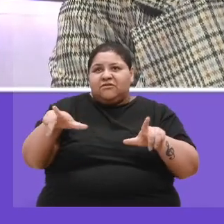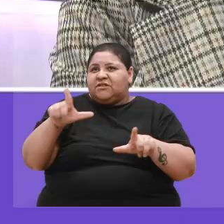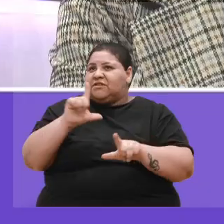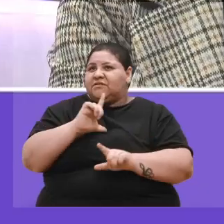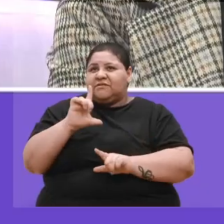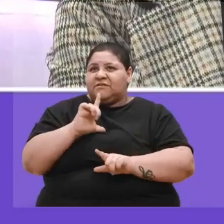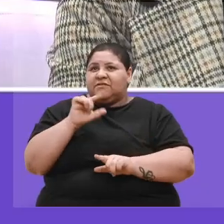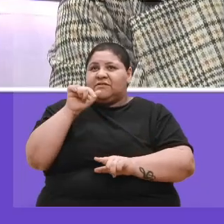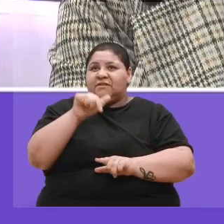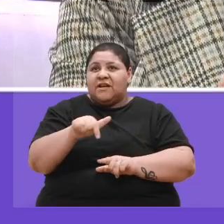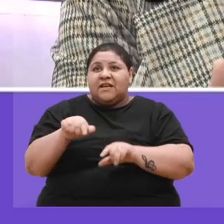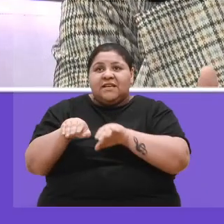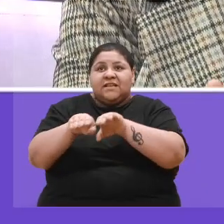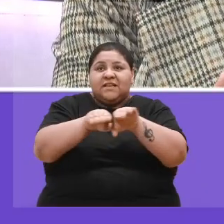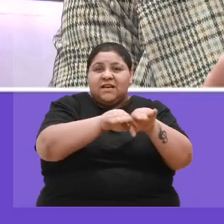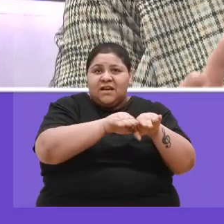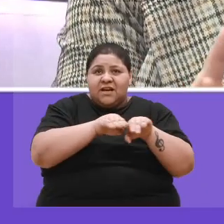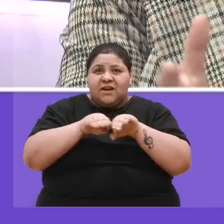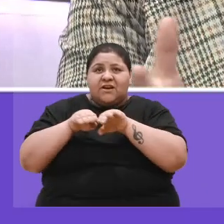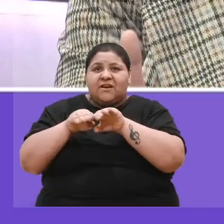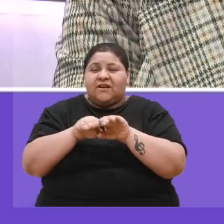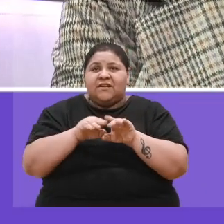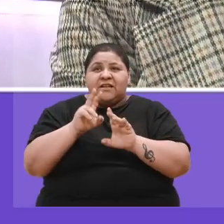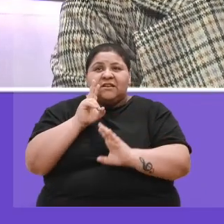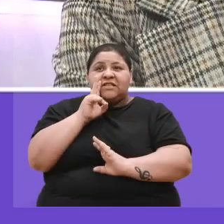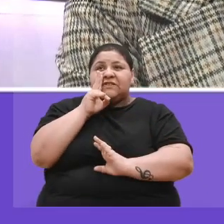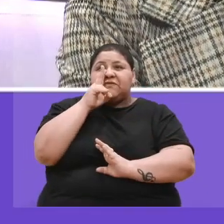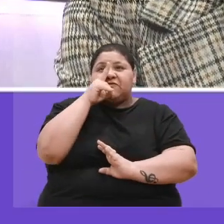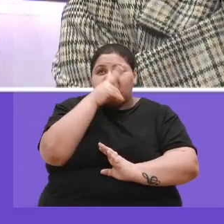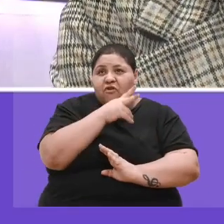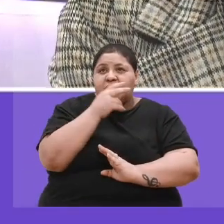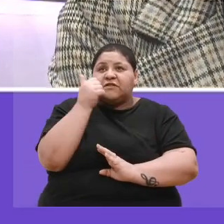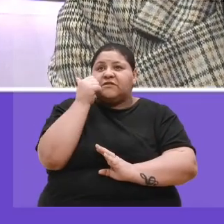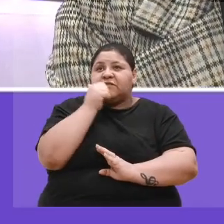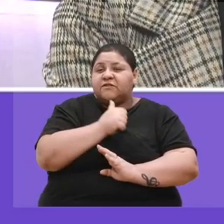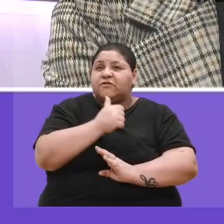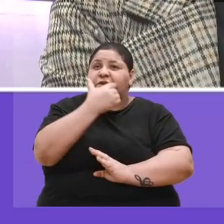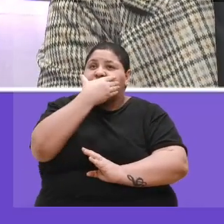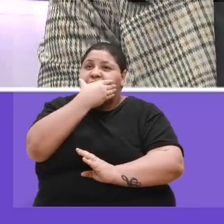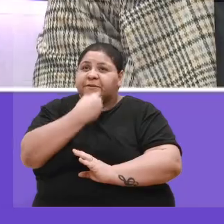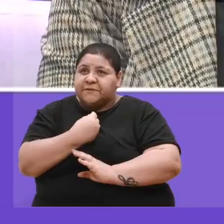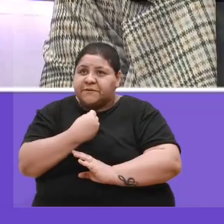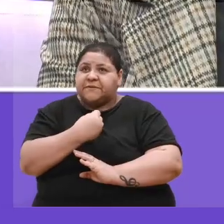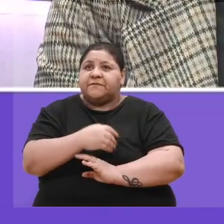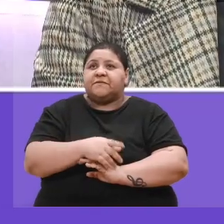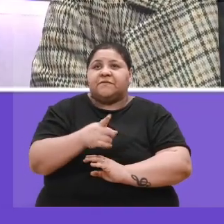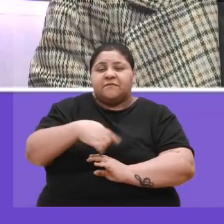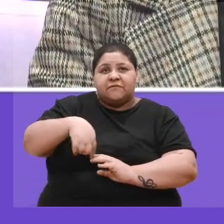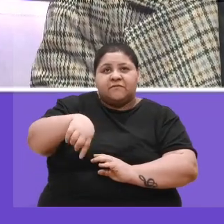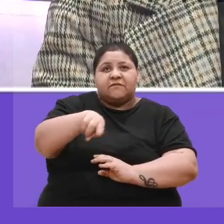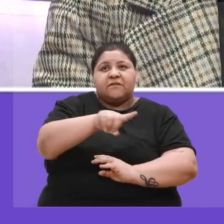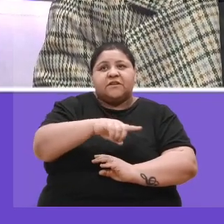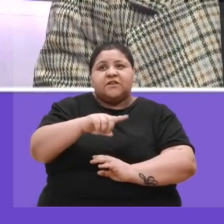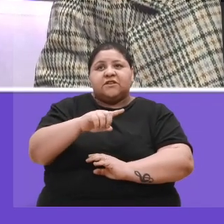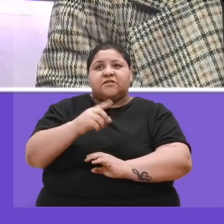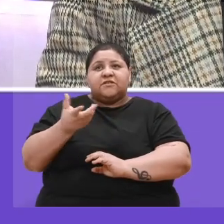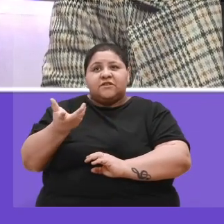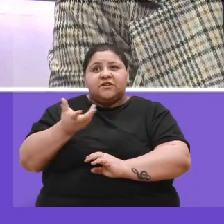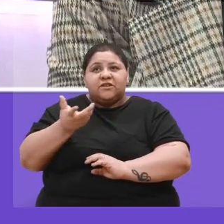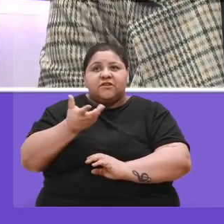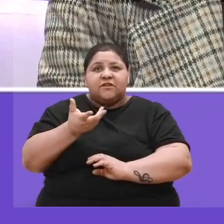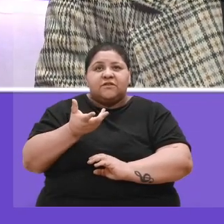não existe. É esse equilíbrio entre as forças femininas, masculinas, que a gente vai